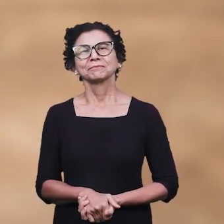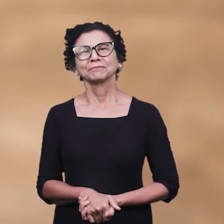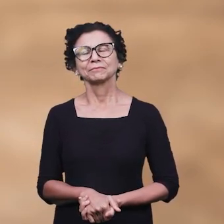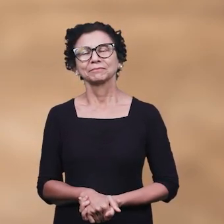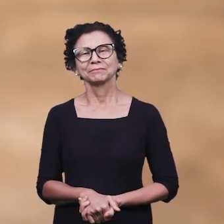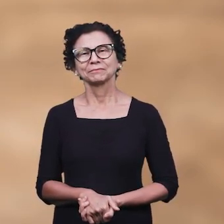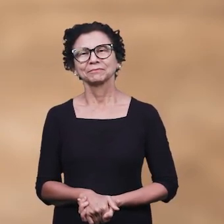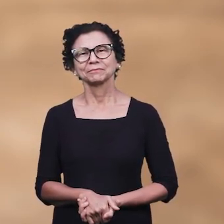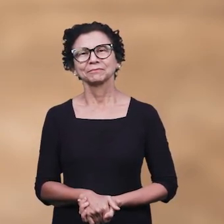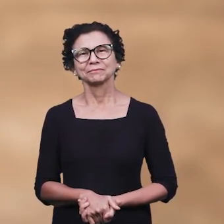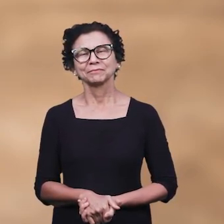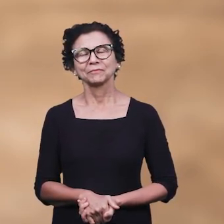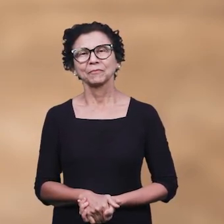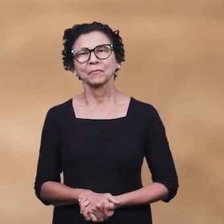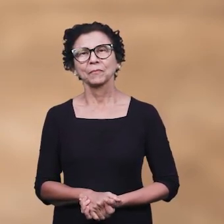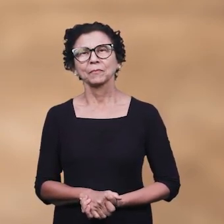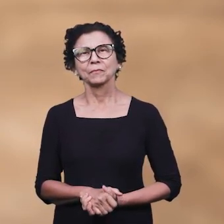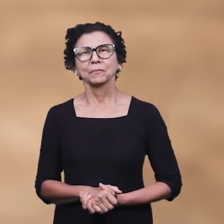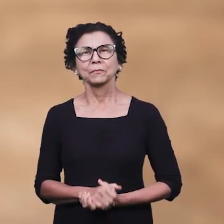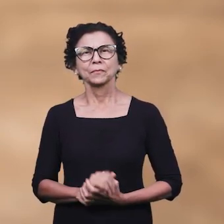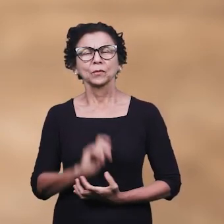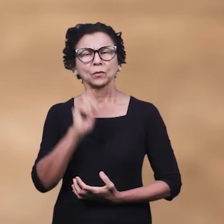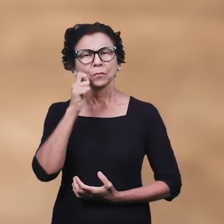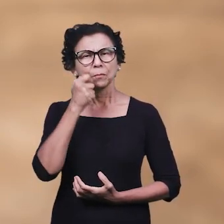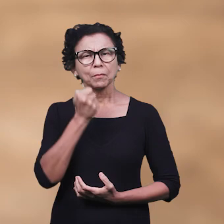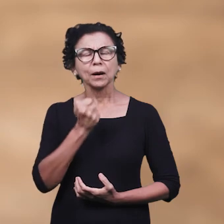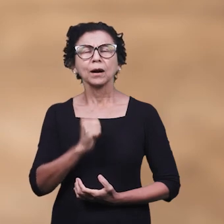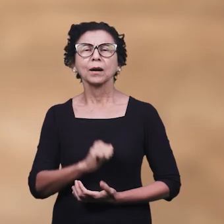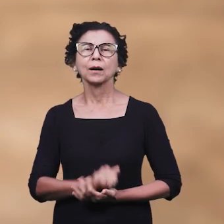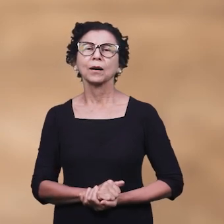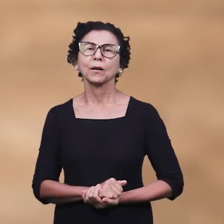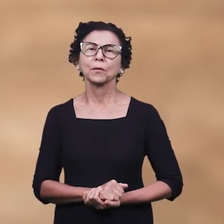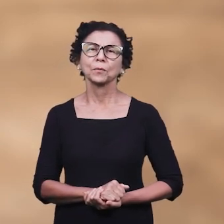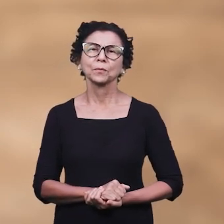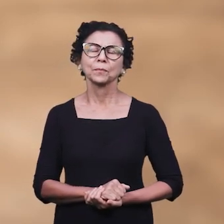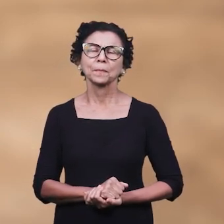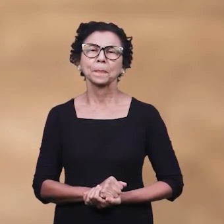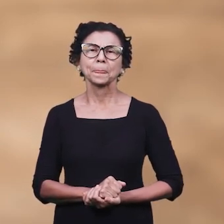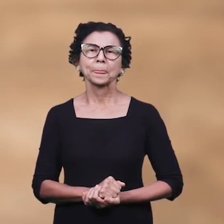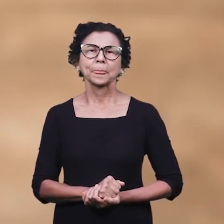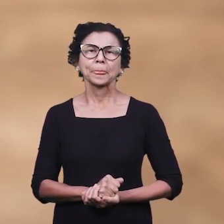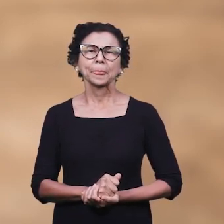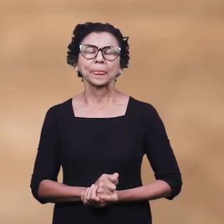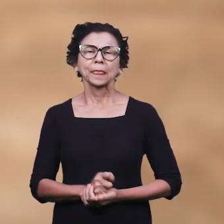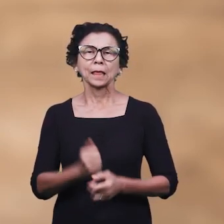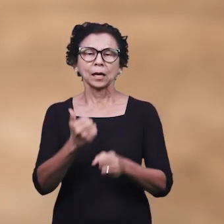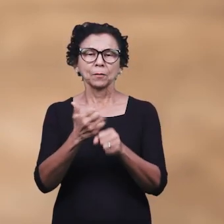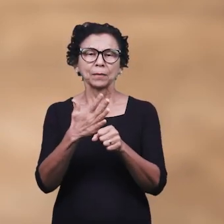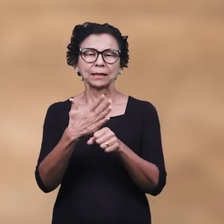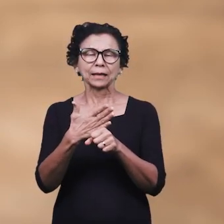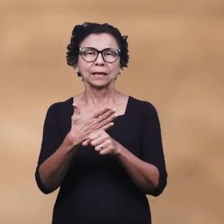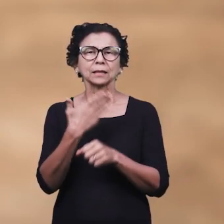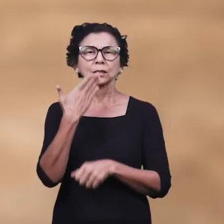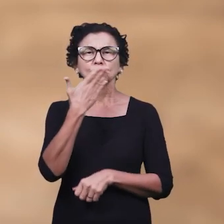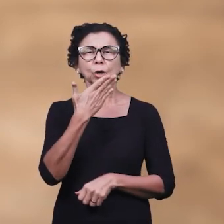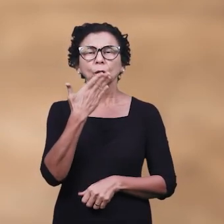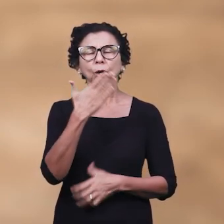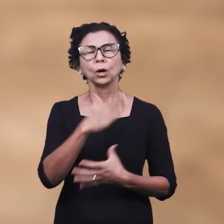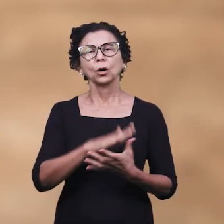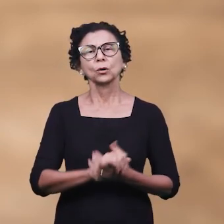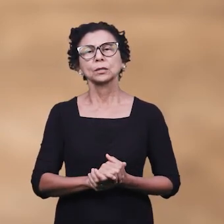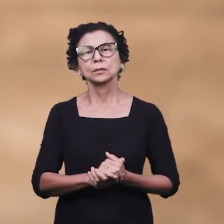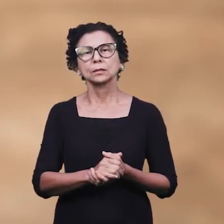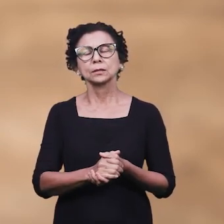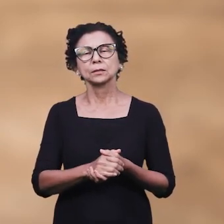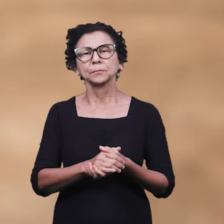pães temos centeios de cereais. Nas hortaliças, batata doce. Nos bolos e doces, sorvete light, pudim